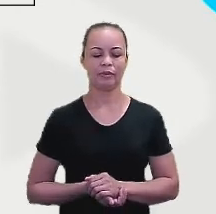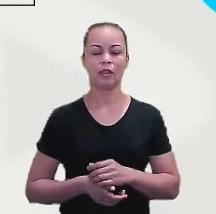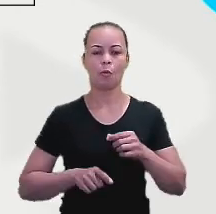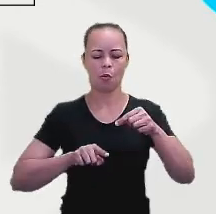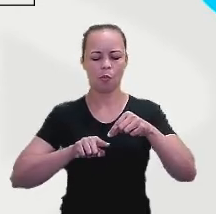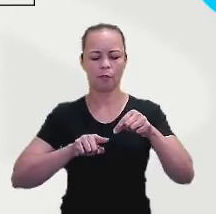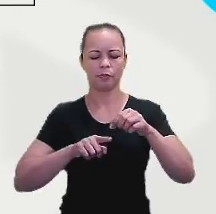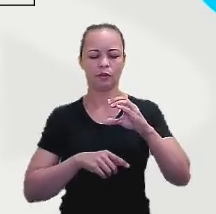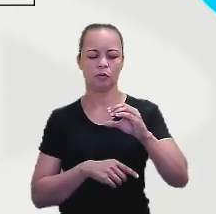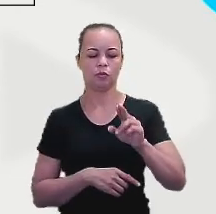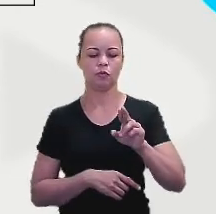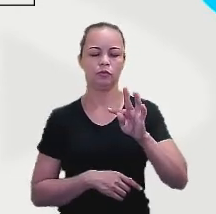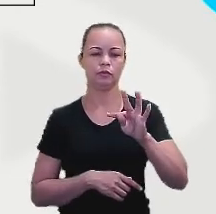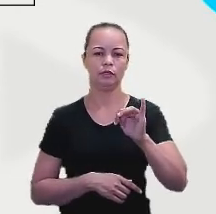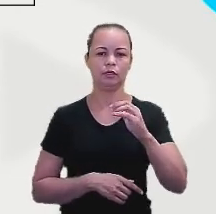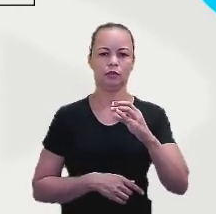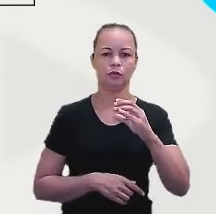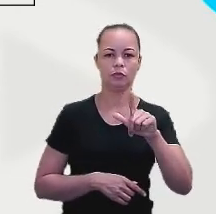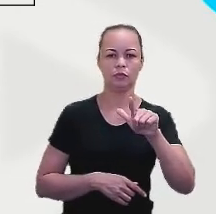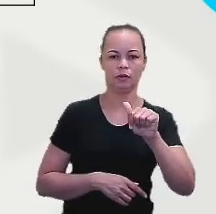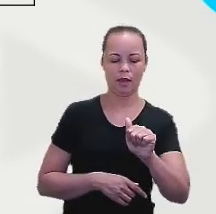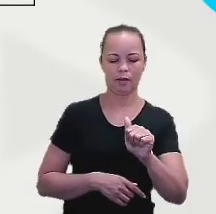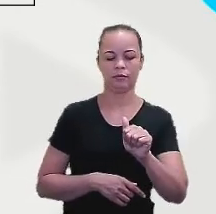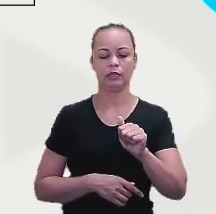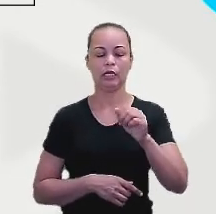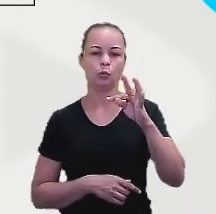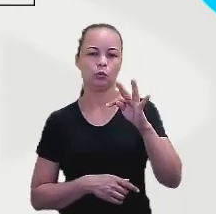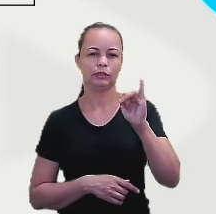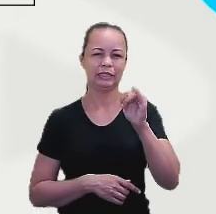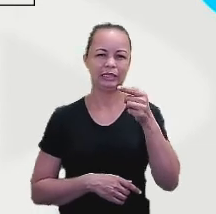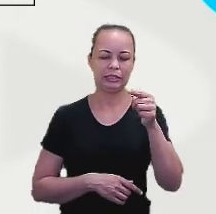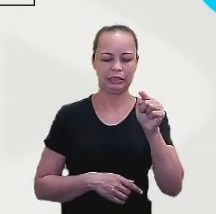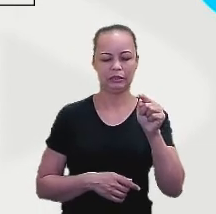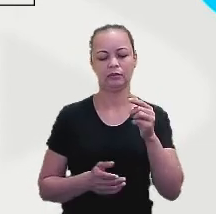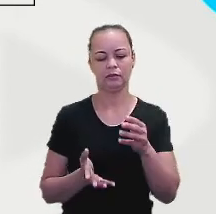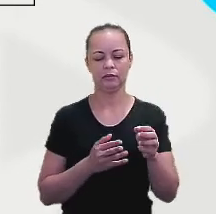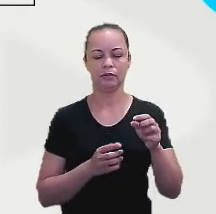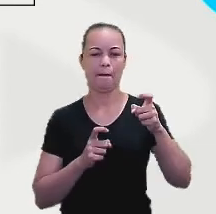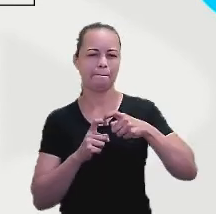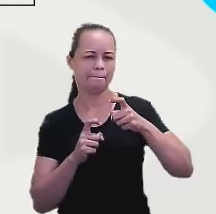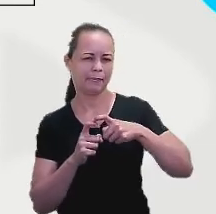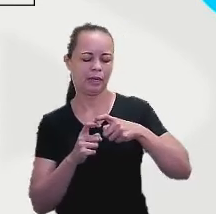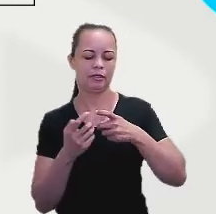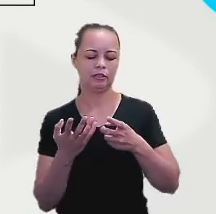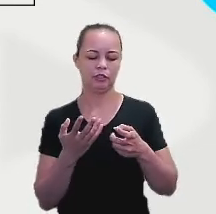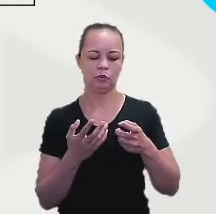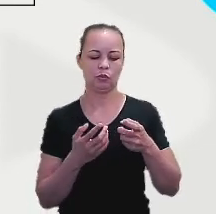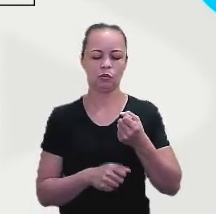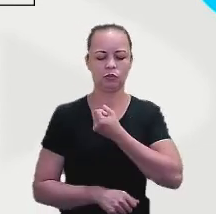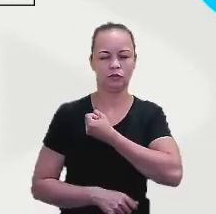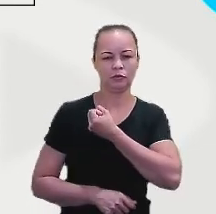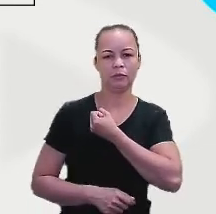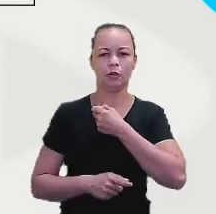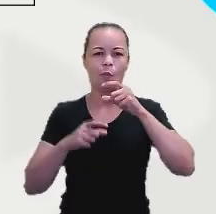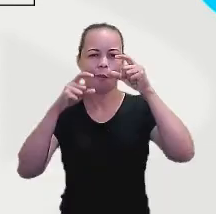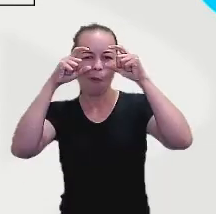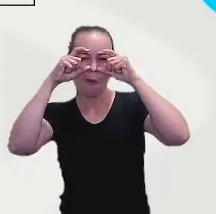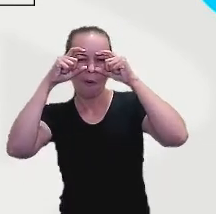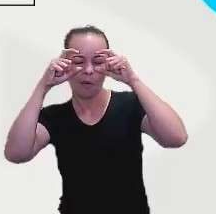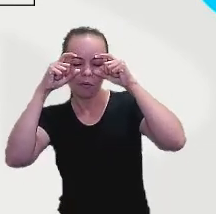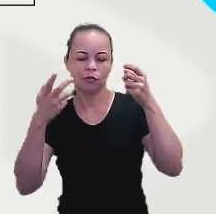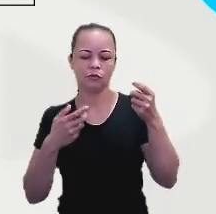cutícula. Então, olha lá a antepenúltima, ti. Médico, número, óculos,